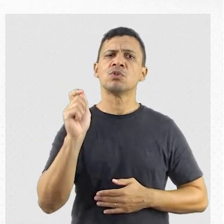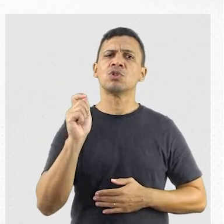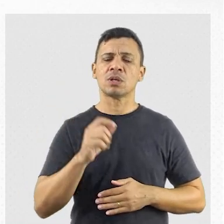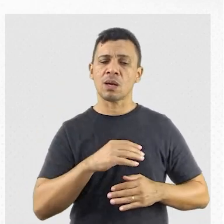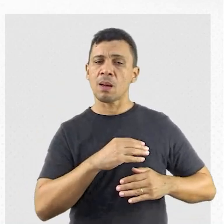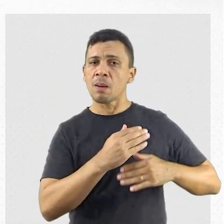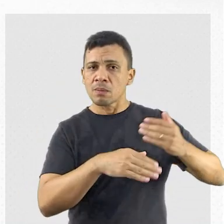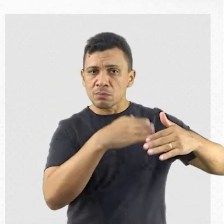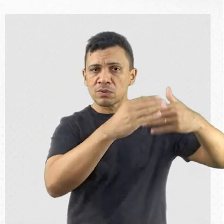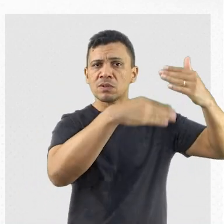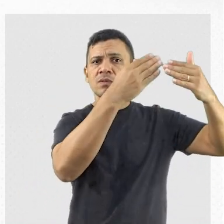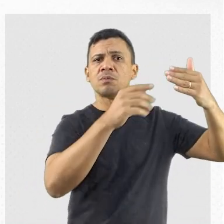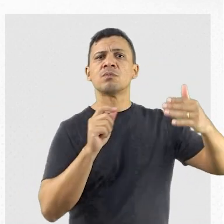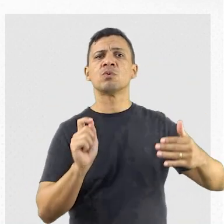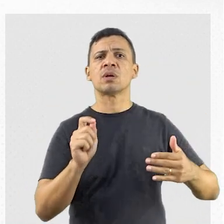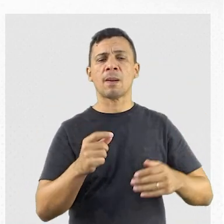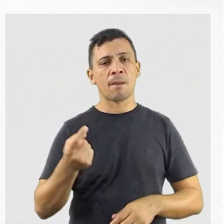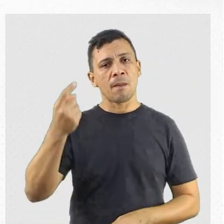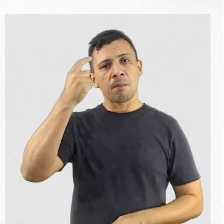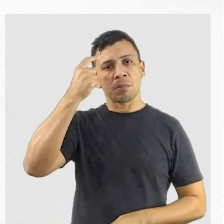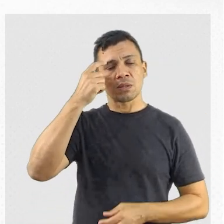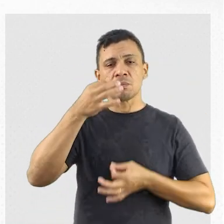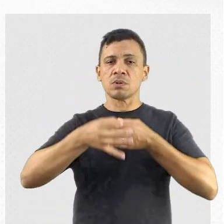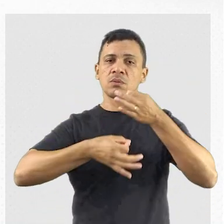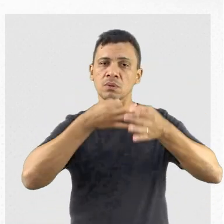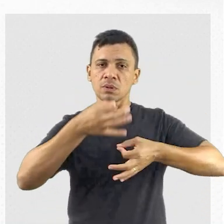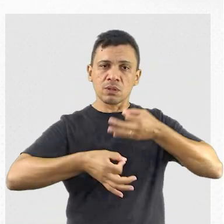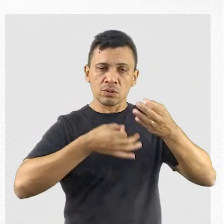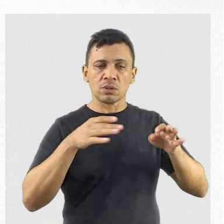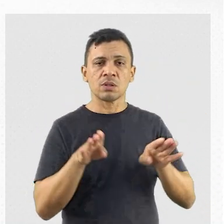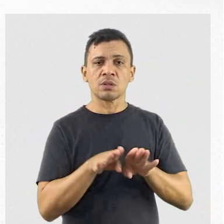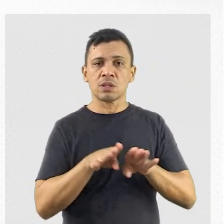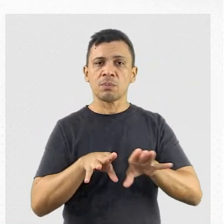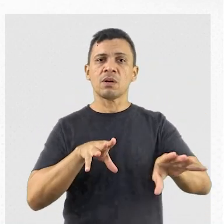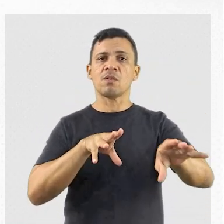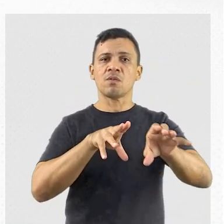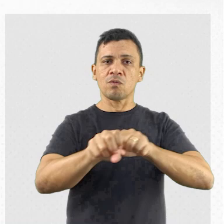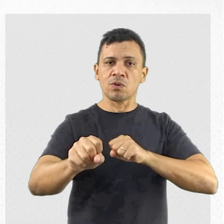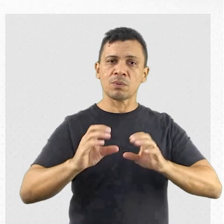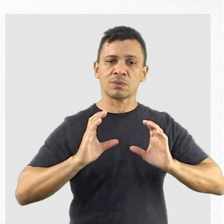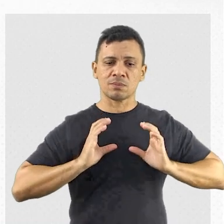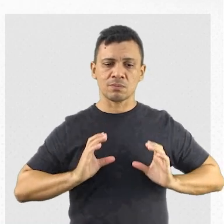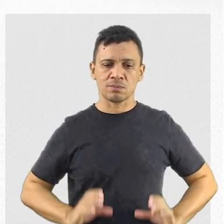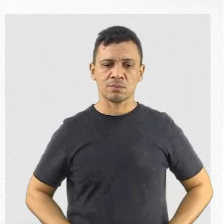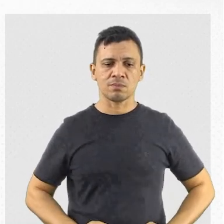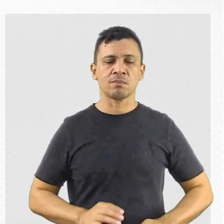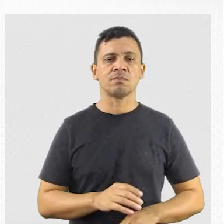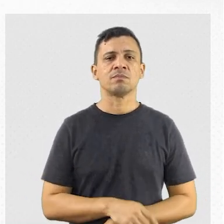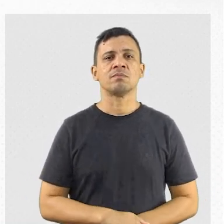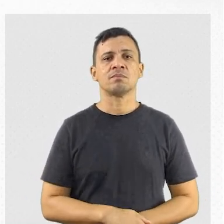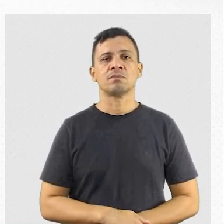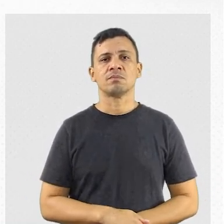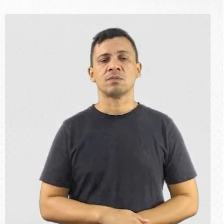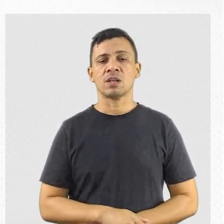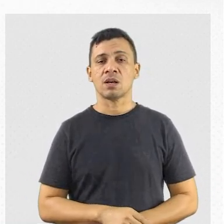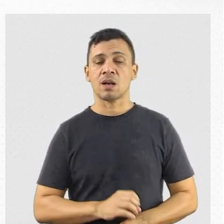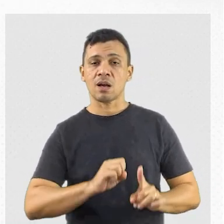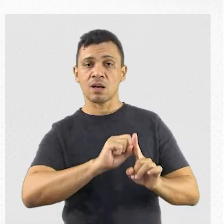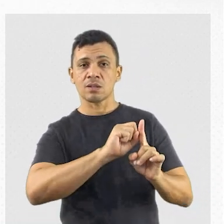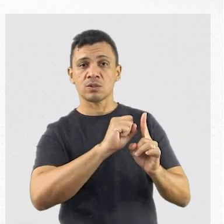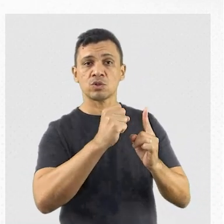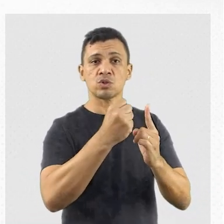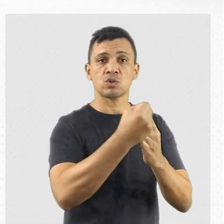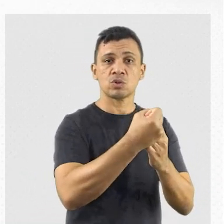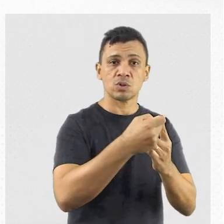consegue, não se iluda. Ela não vai conseguir pensar como rico, porque as condições de vida dessas pessoas vão fornecer a ela possibilidades